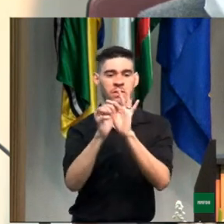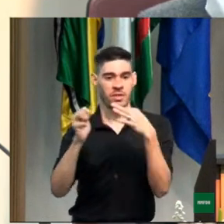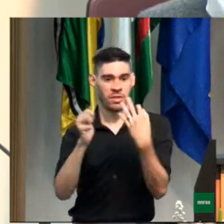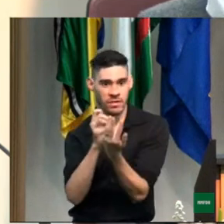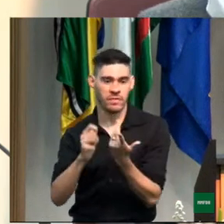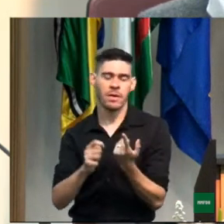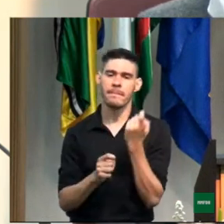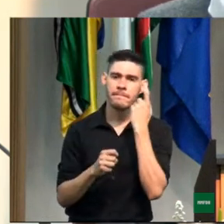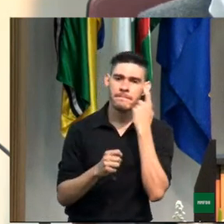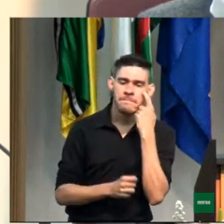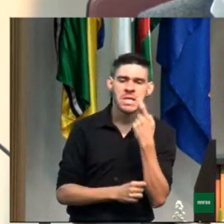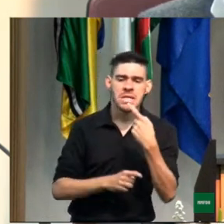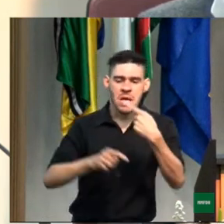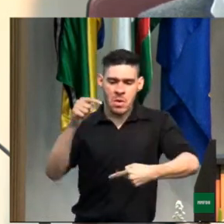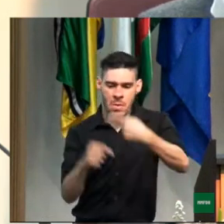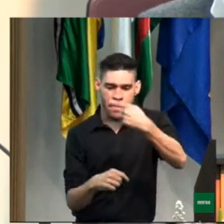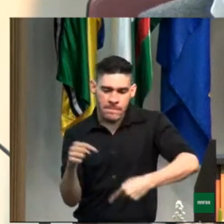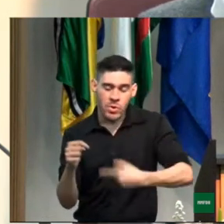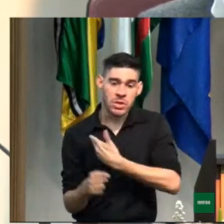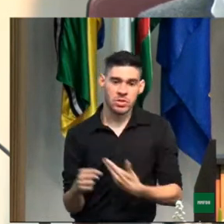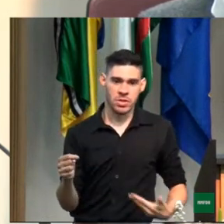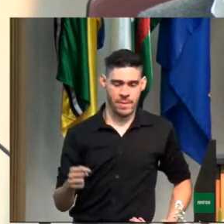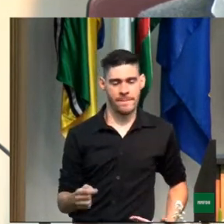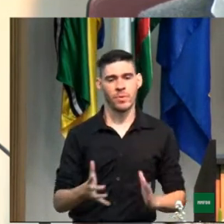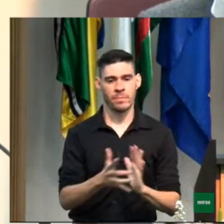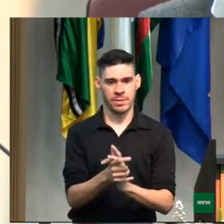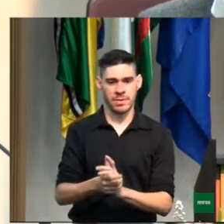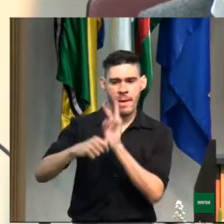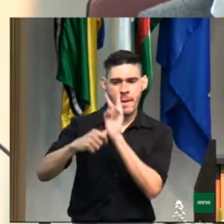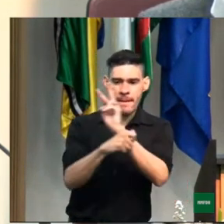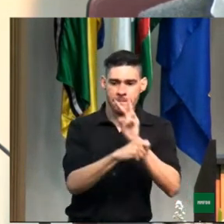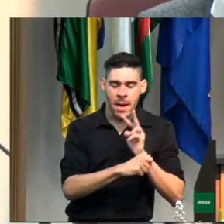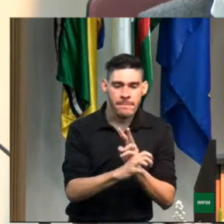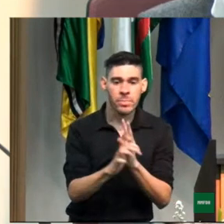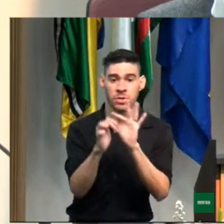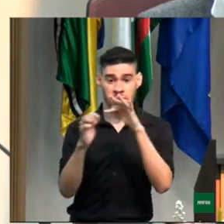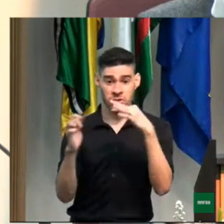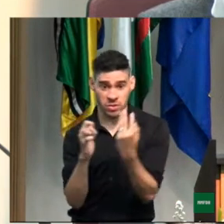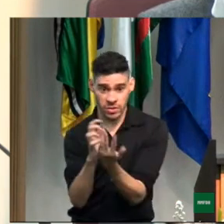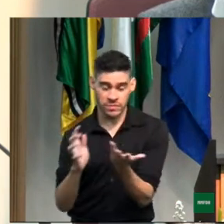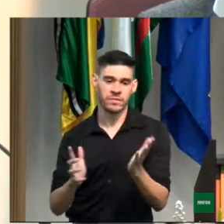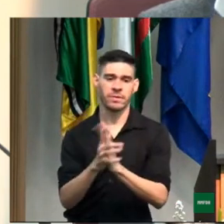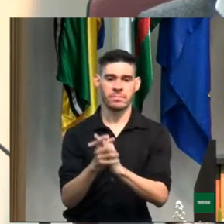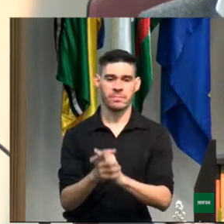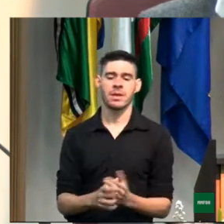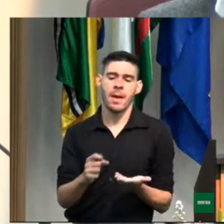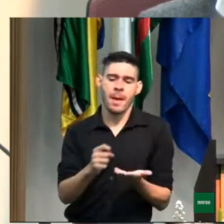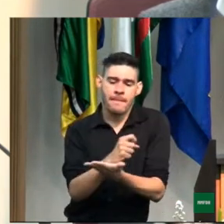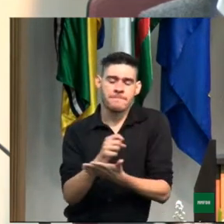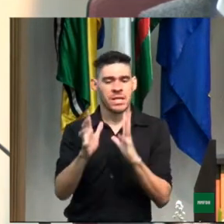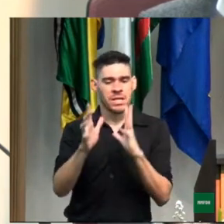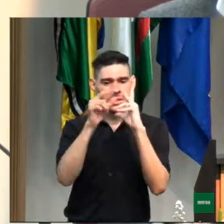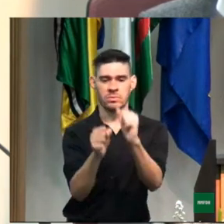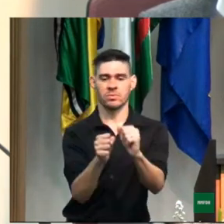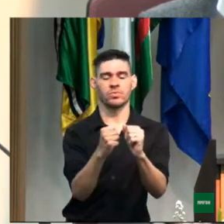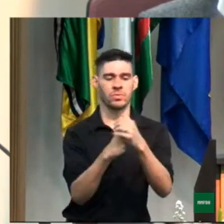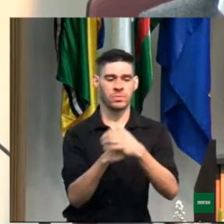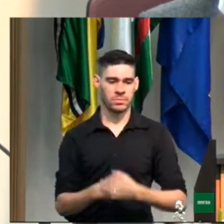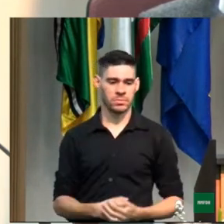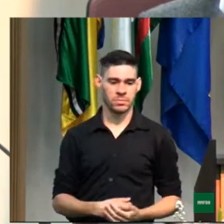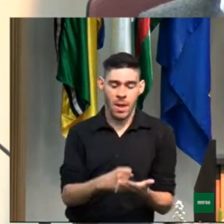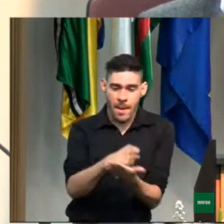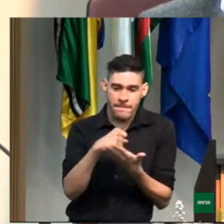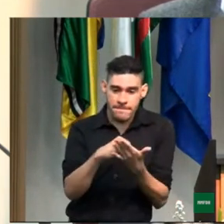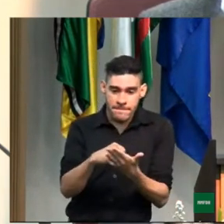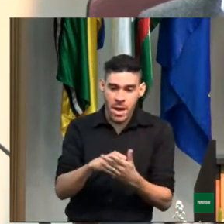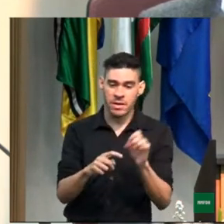políticas públicas para proteger a família, que é a base de tudo, é a base da nossa sociedade.